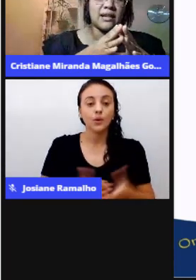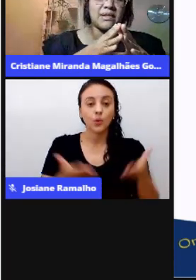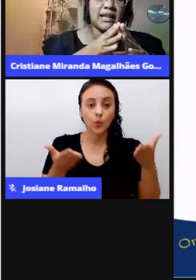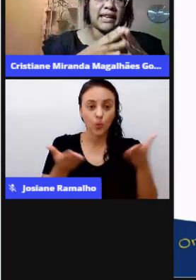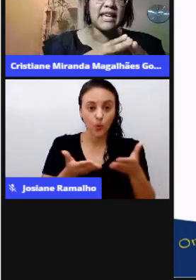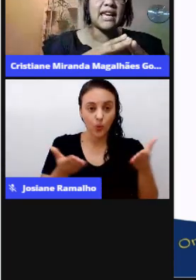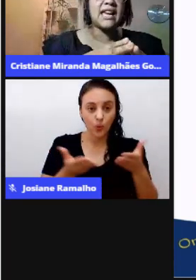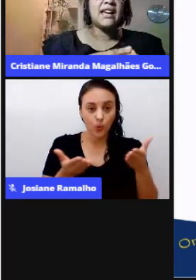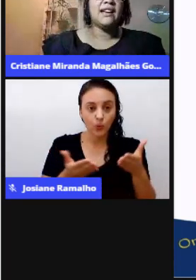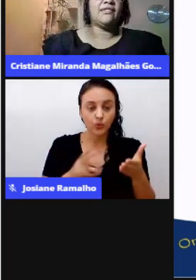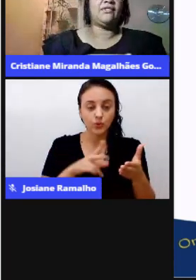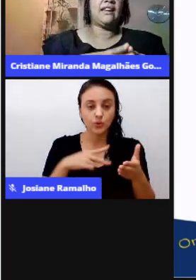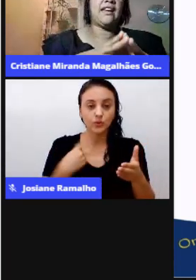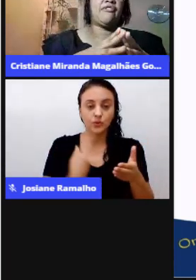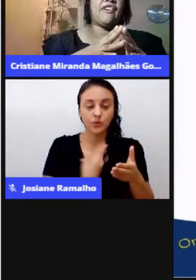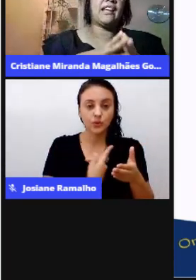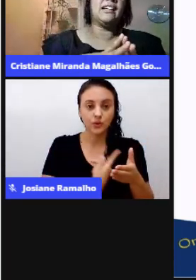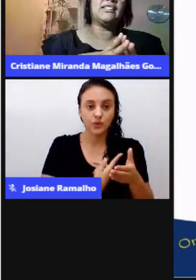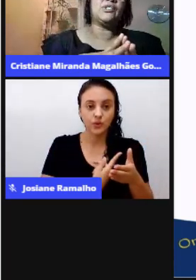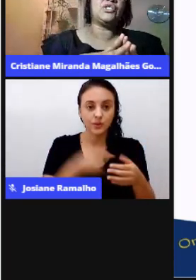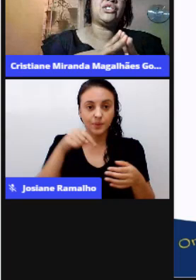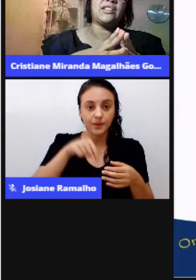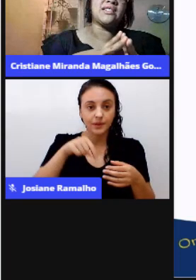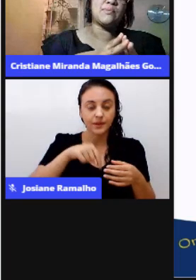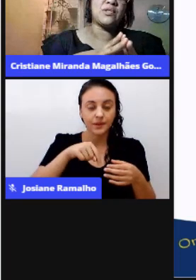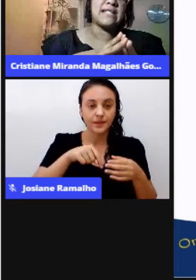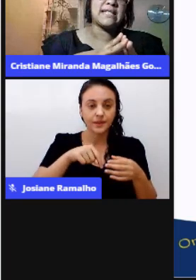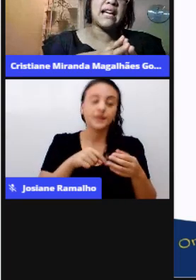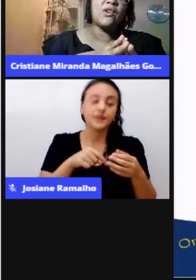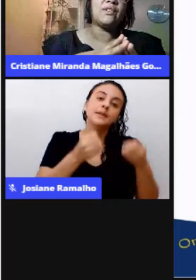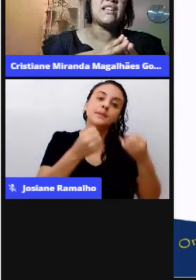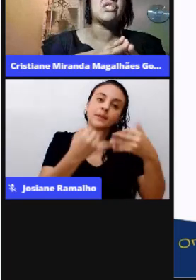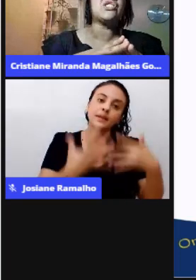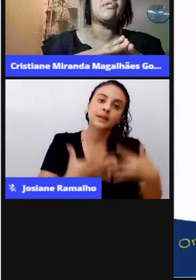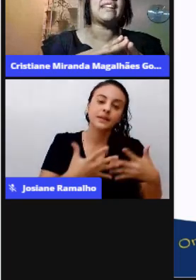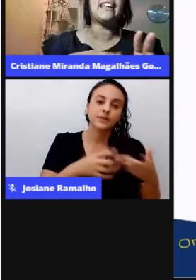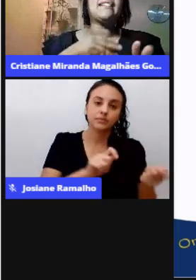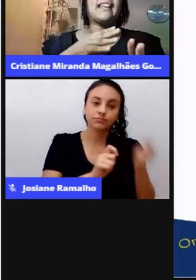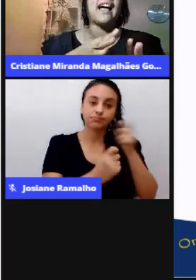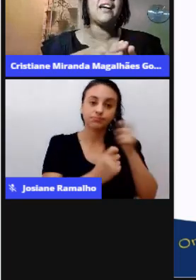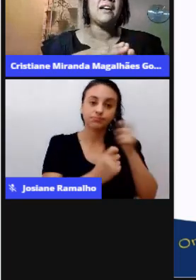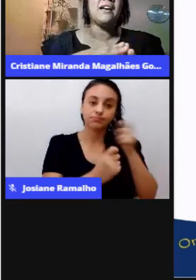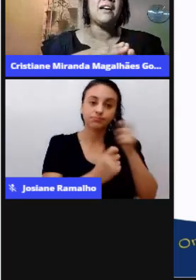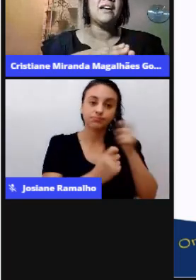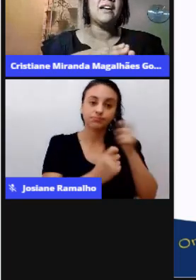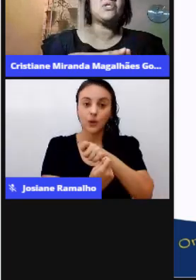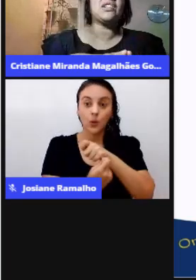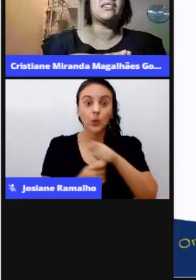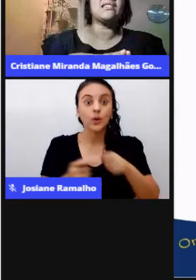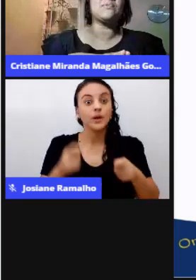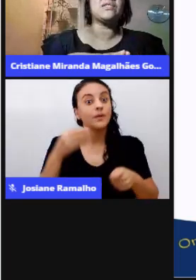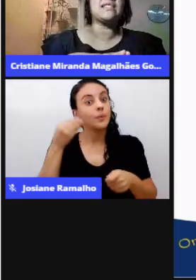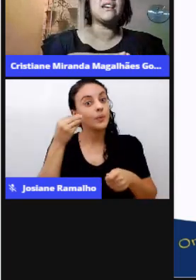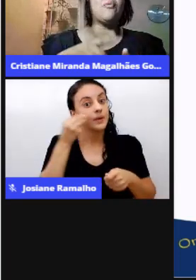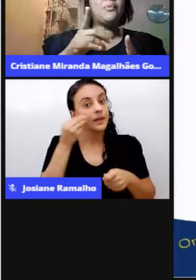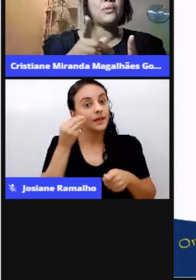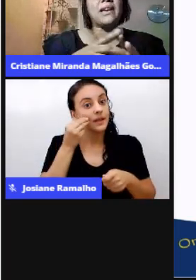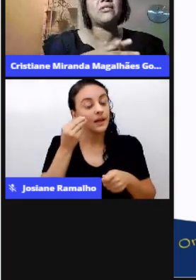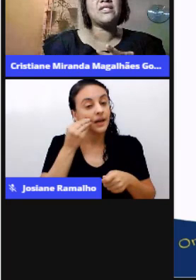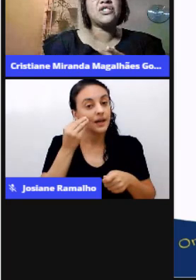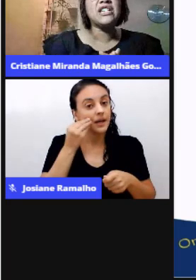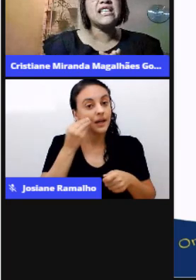nós estamos aqui falando de transposição e a gente vai tentar discutir